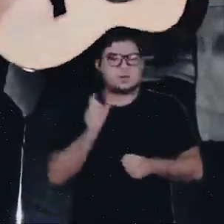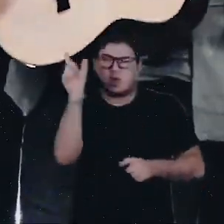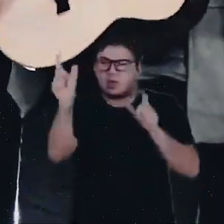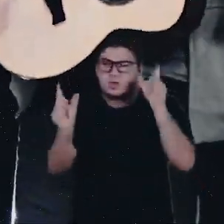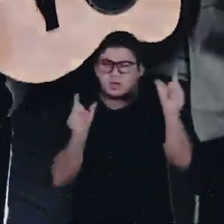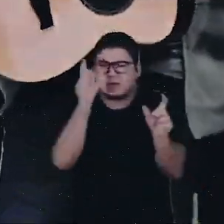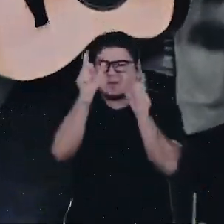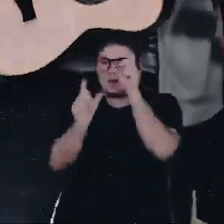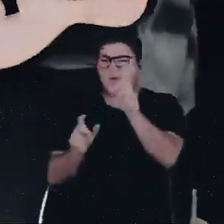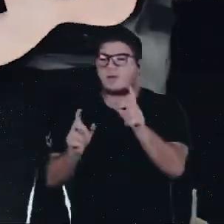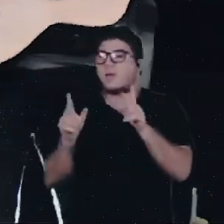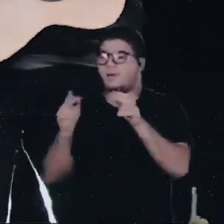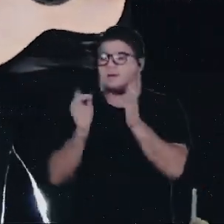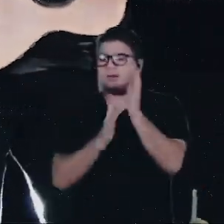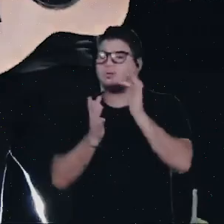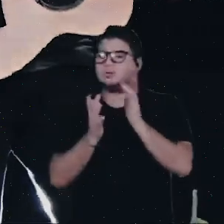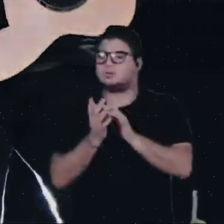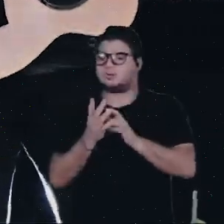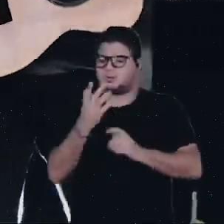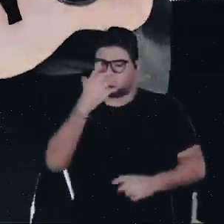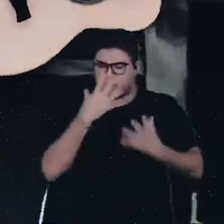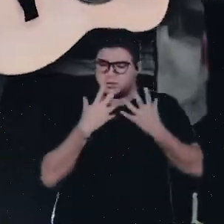como Jesus te aceita.